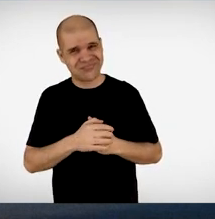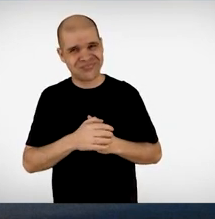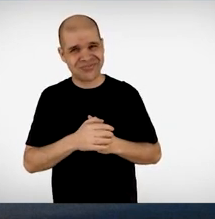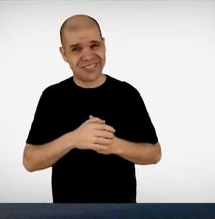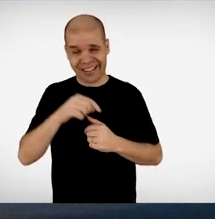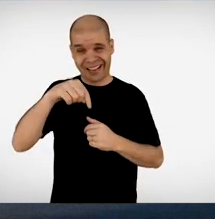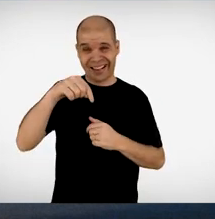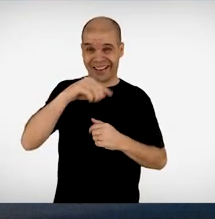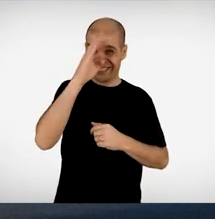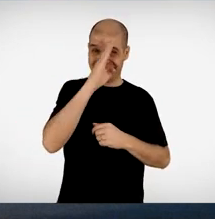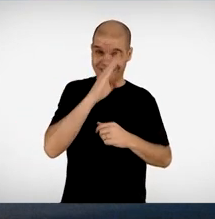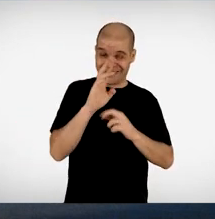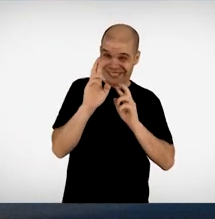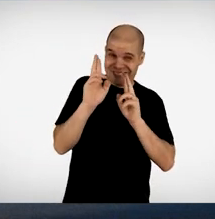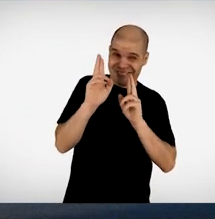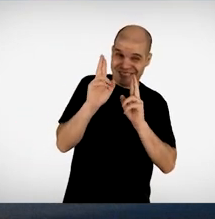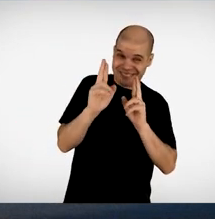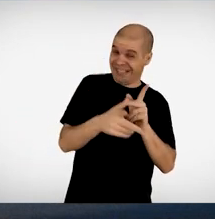o que dizer.